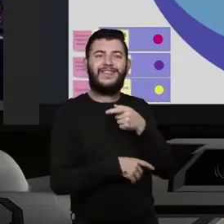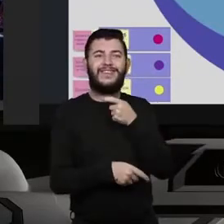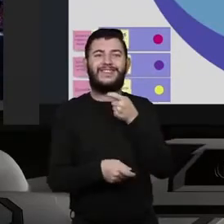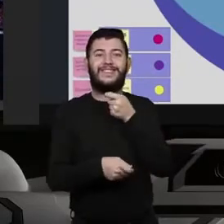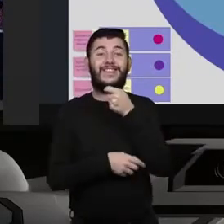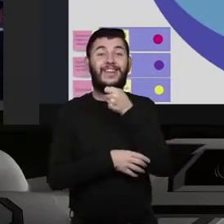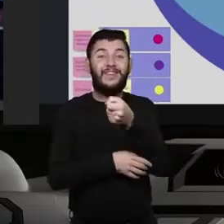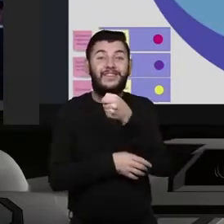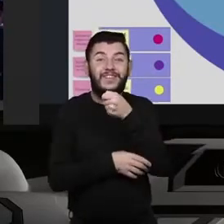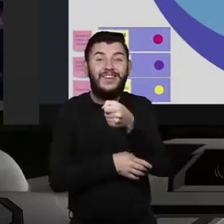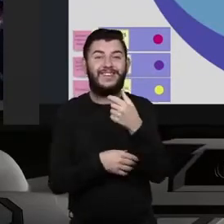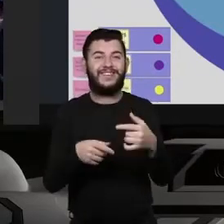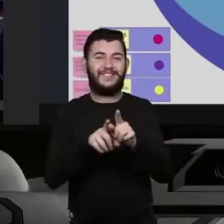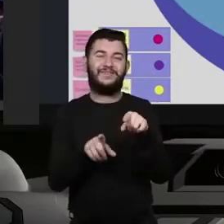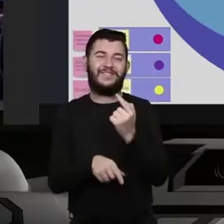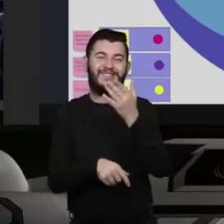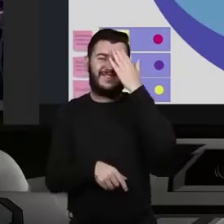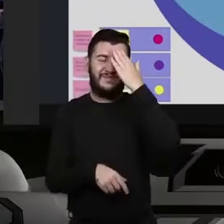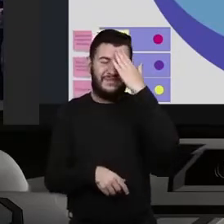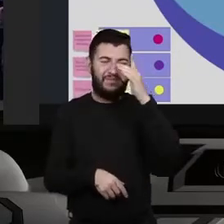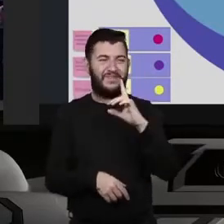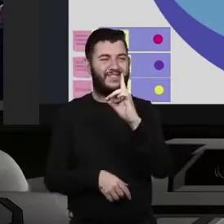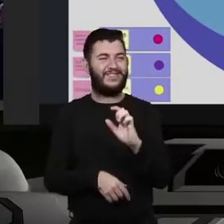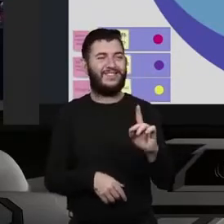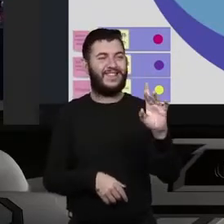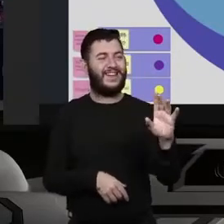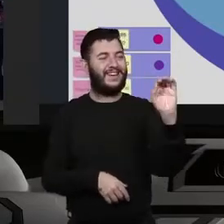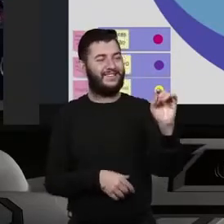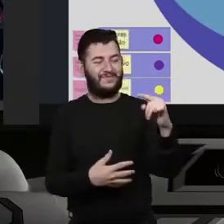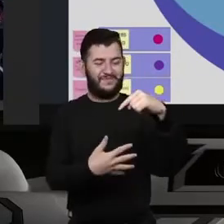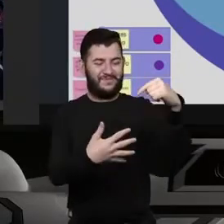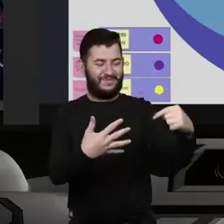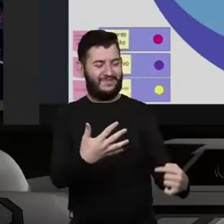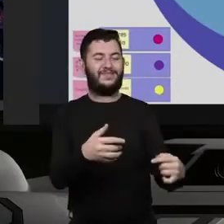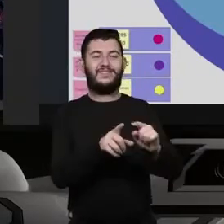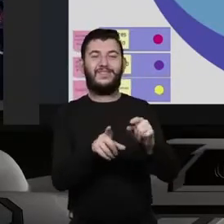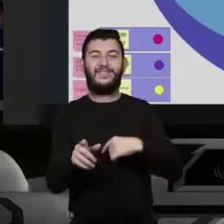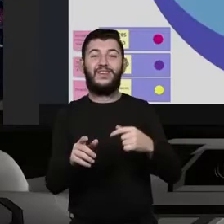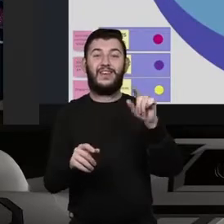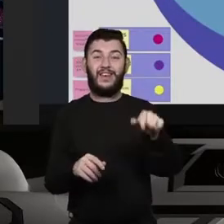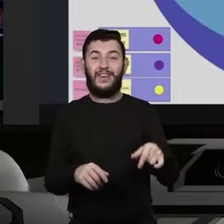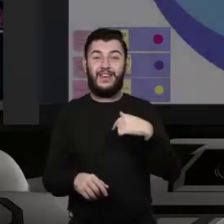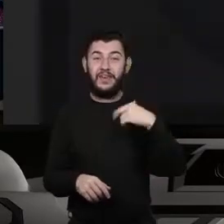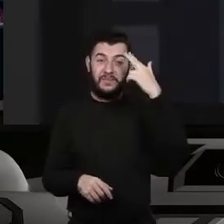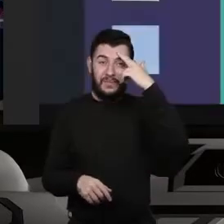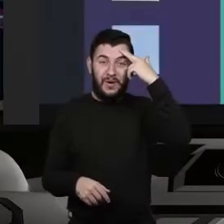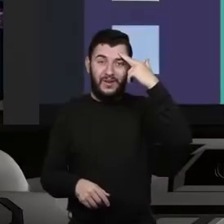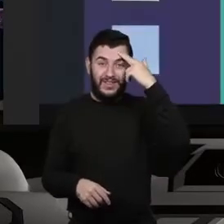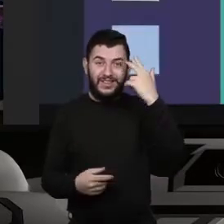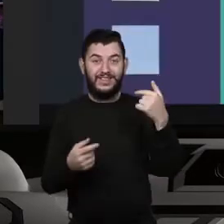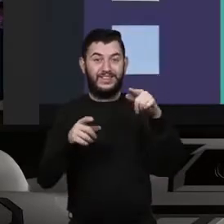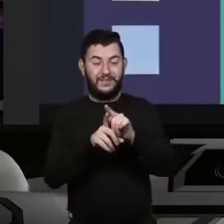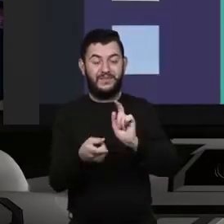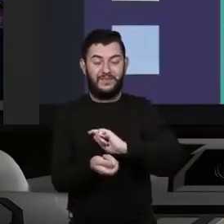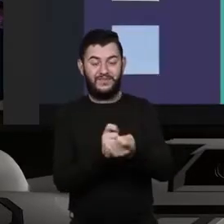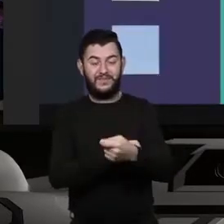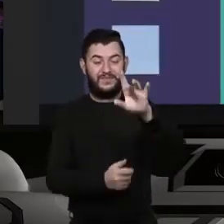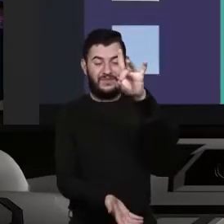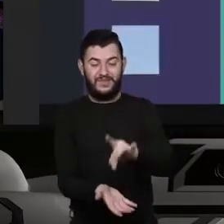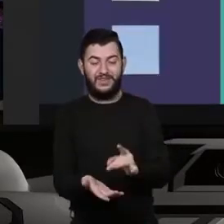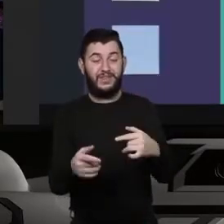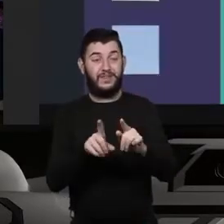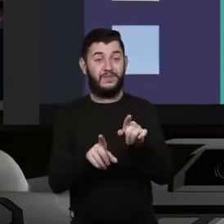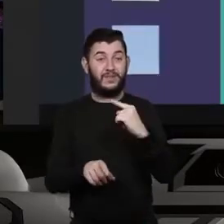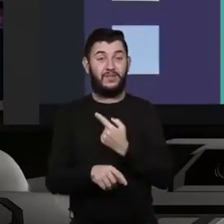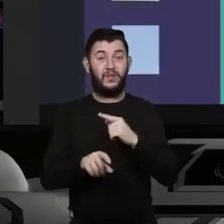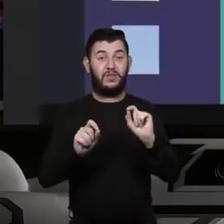viu que tinha muitos dados já no campo das hipóteses, então foi ajustado, e também mapeando